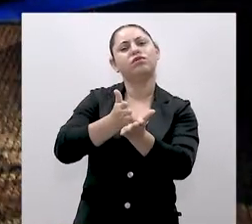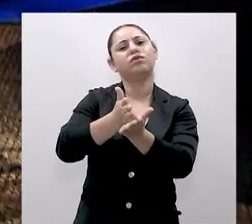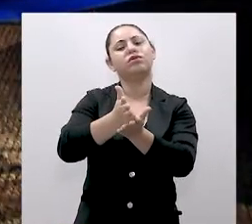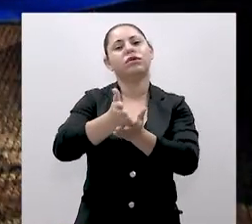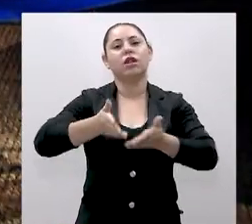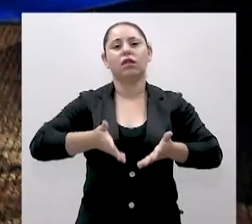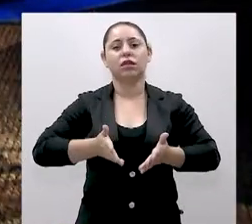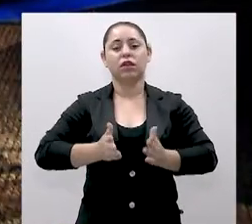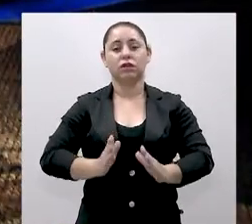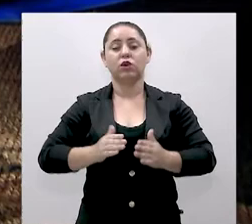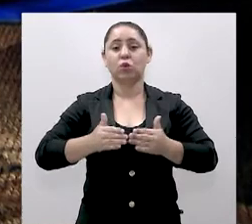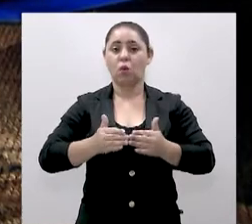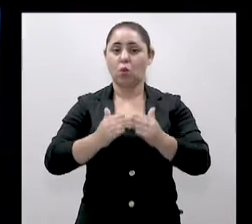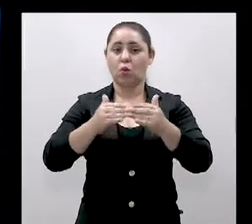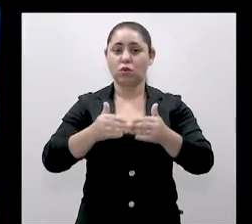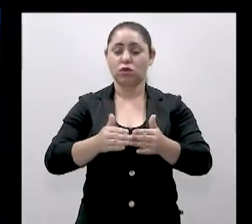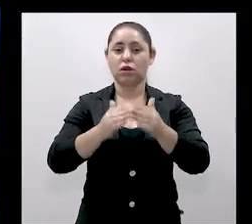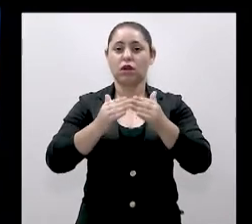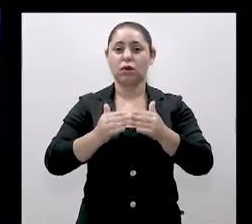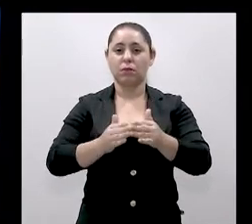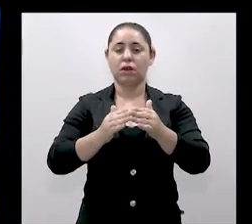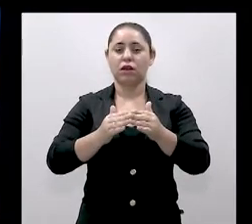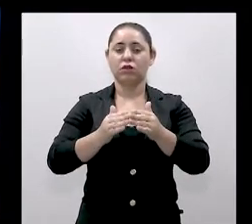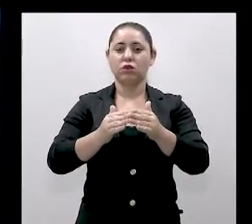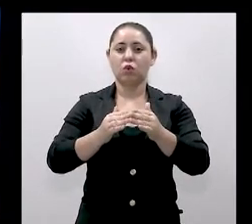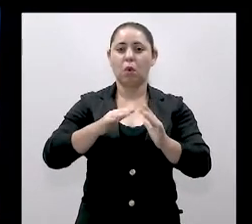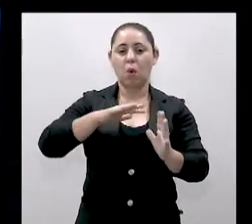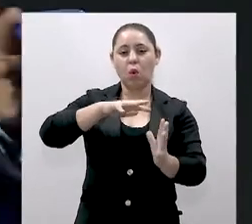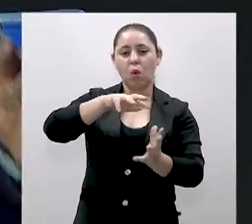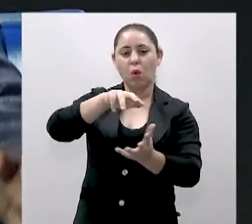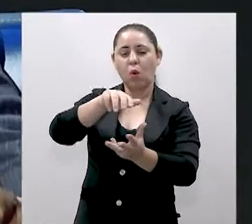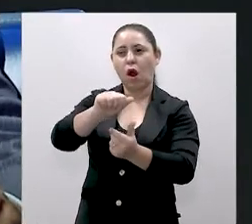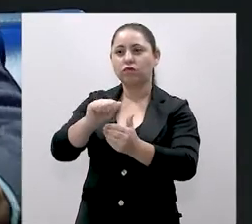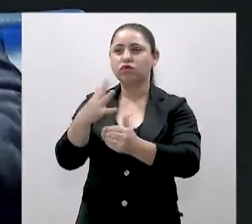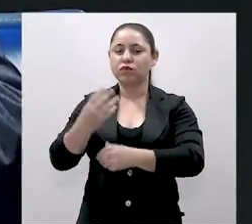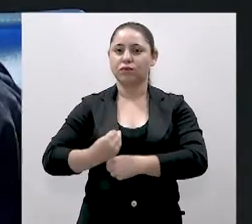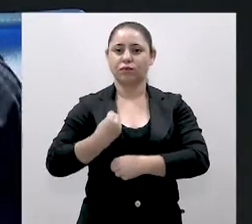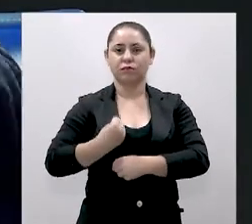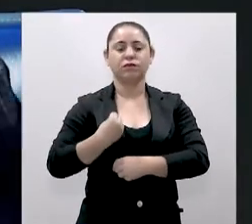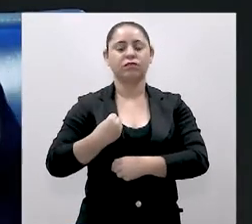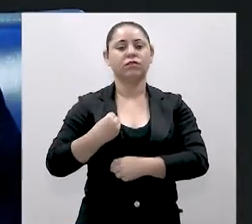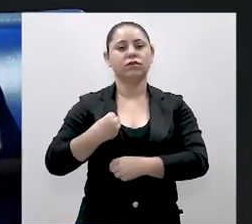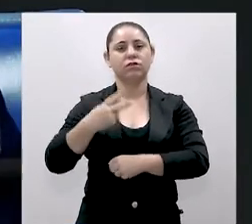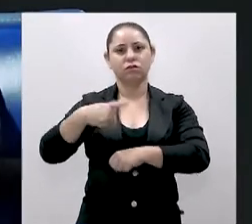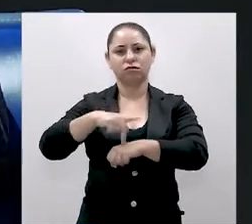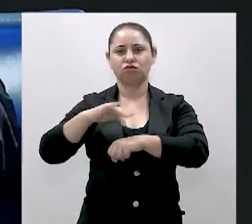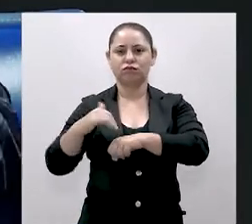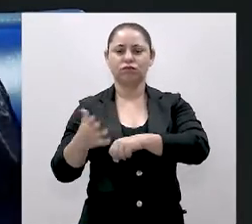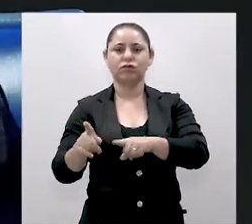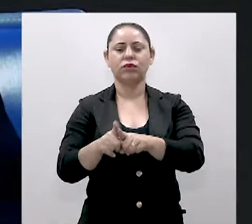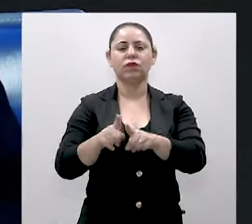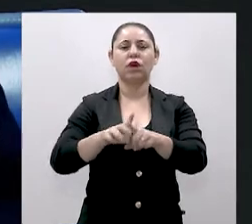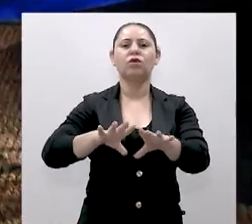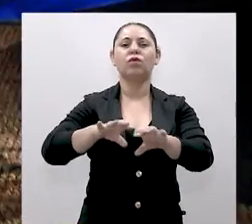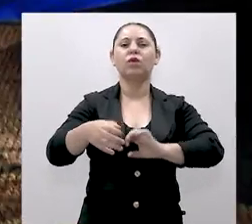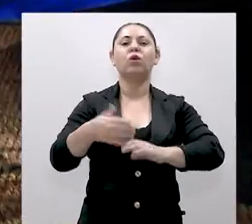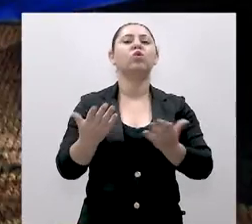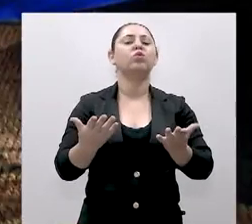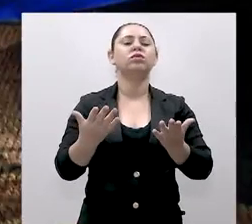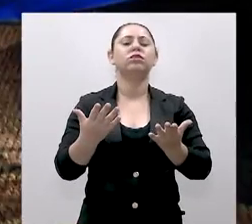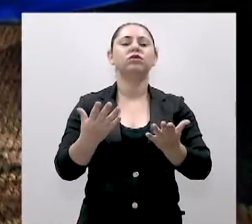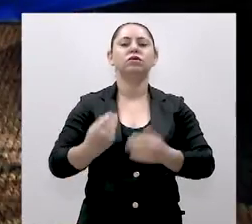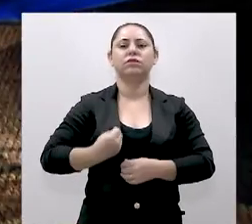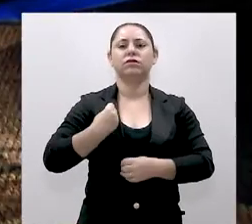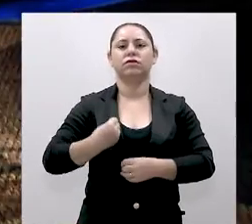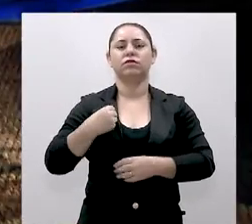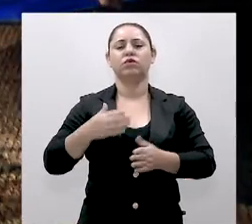Corumbá ganhou o mundo né que mora fora do país então quanto um pouco a tua formação até aconteceu com em Corumbá o